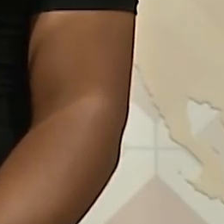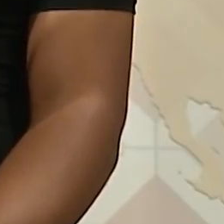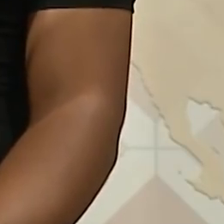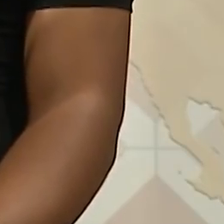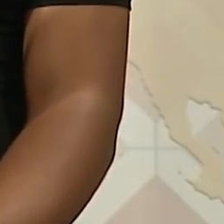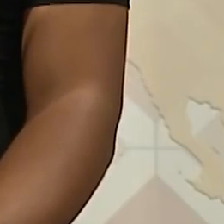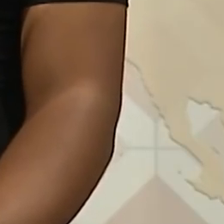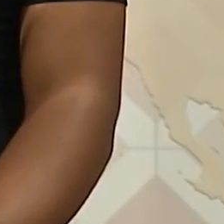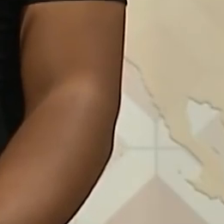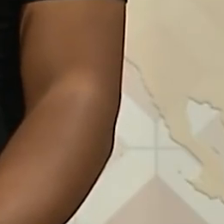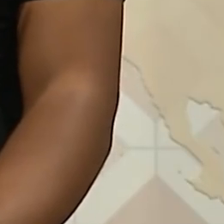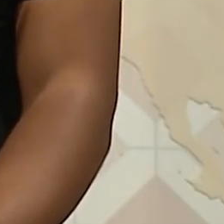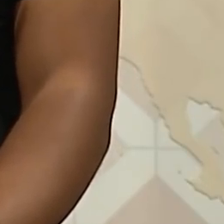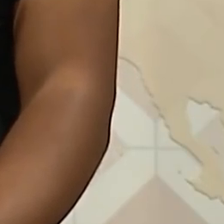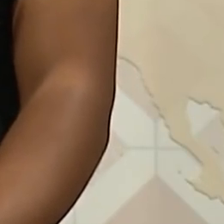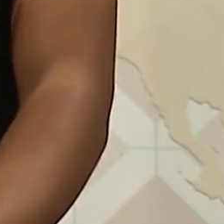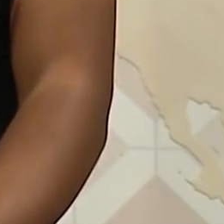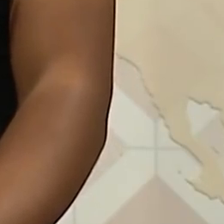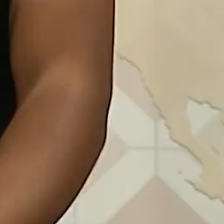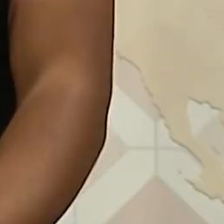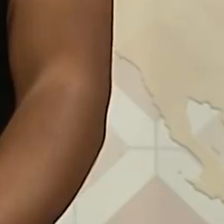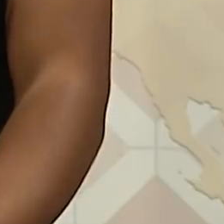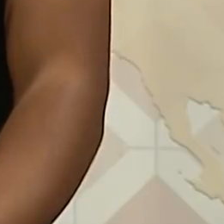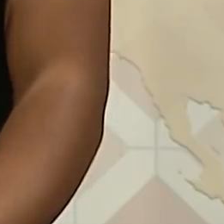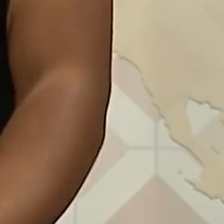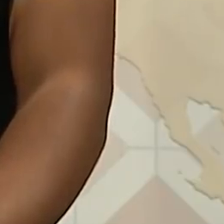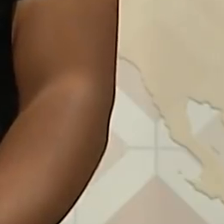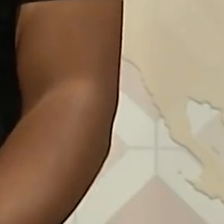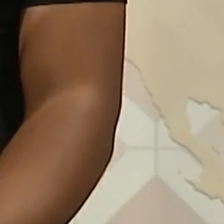senhor eu quero mergulhar